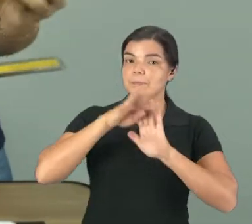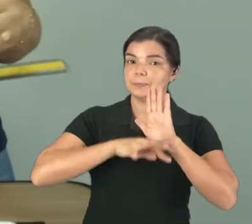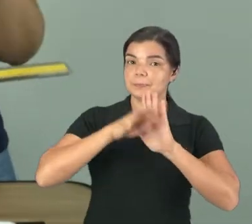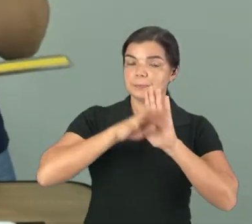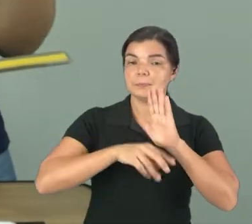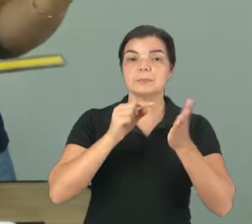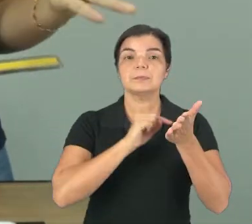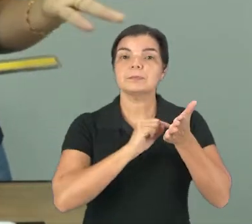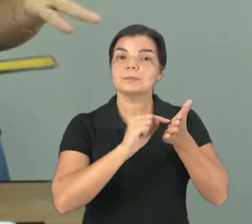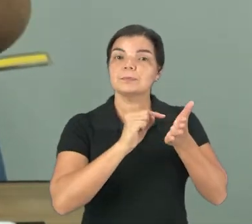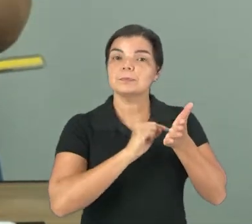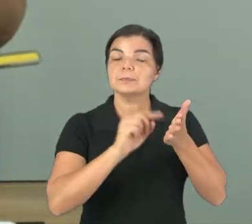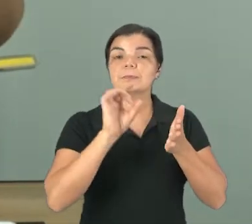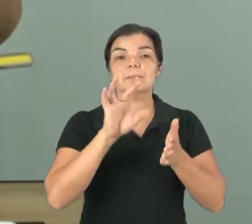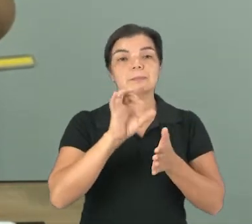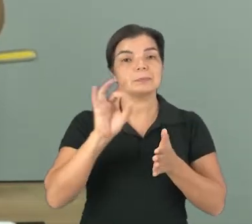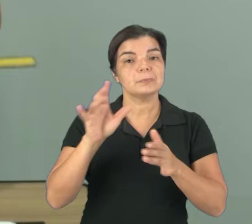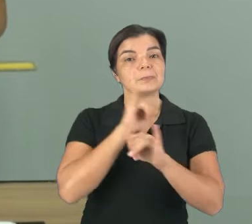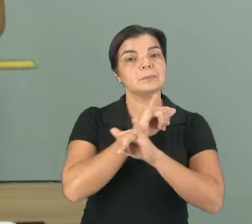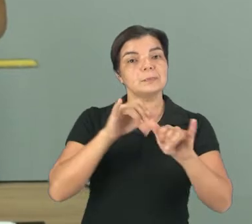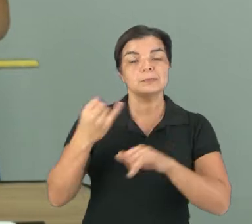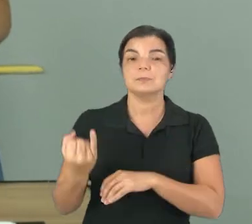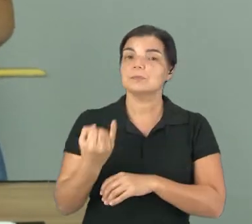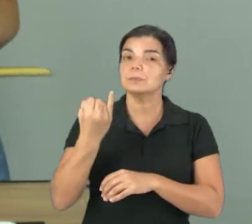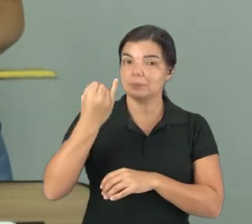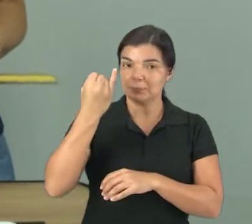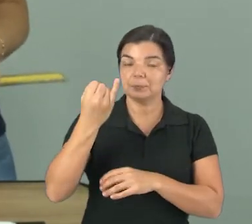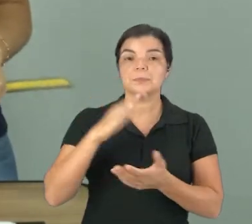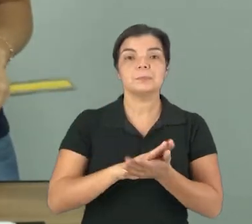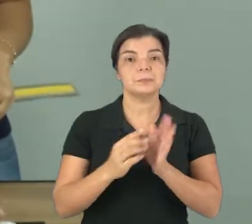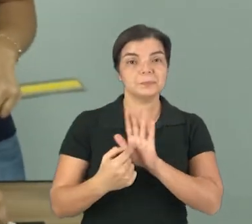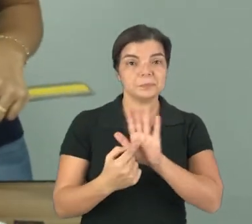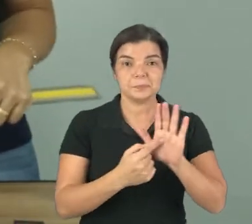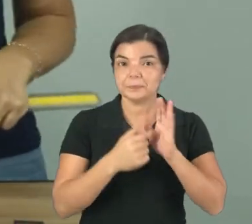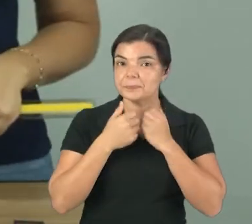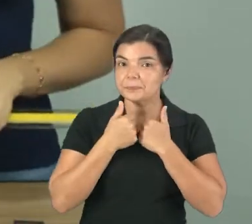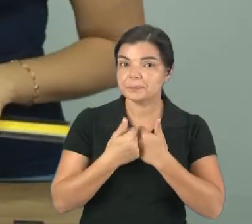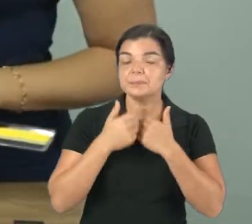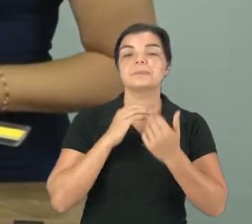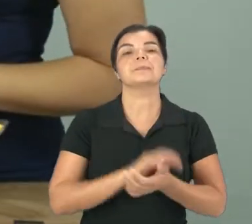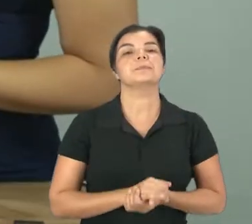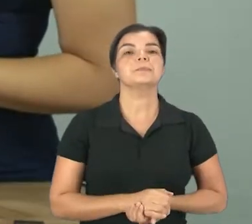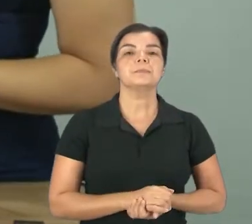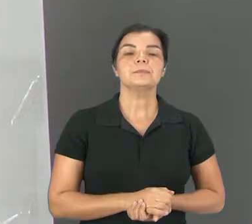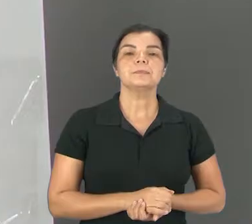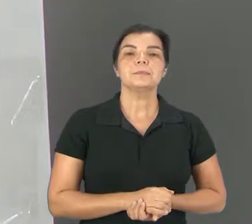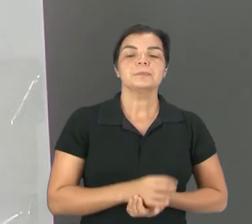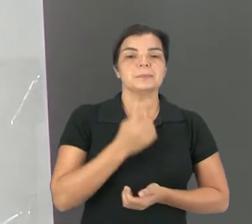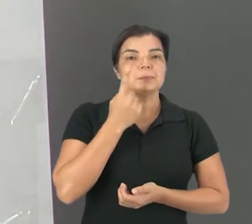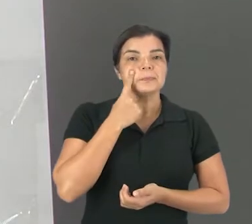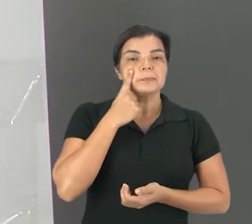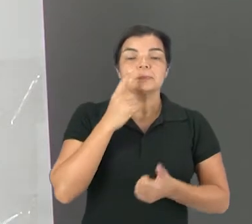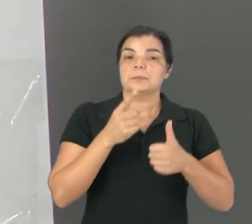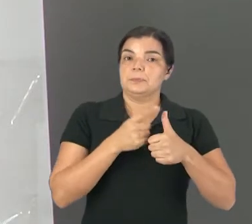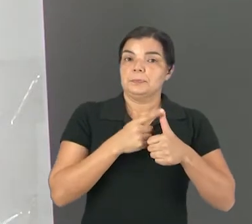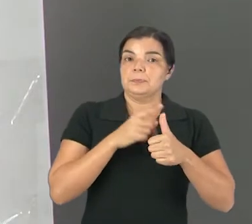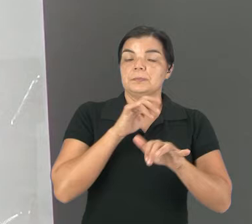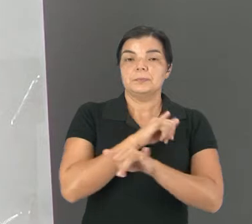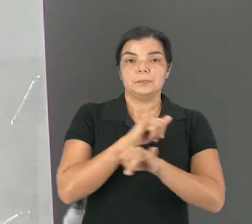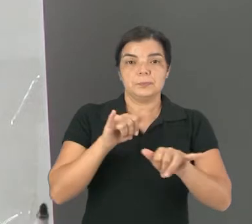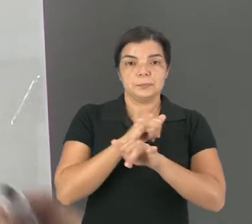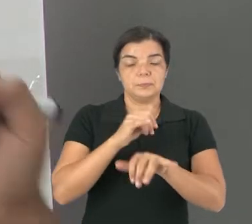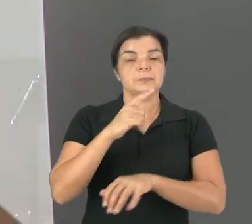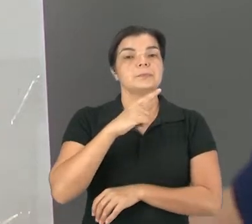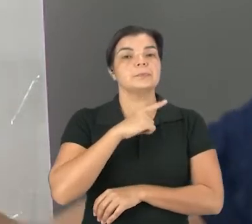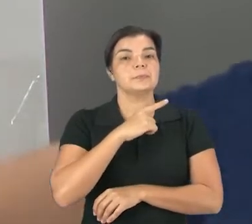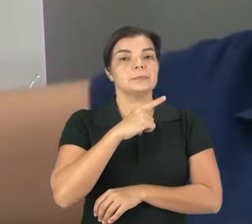vamos sublinhar cada informação importante que esse texto nos trouxe, tudo bem? Então vamos lá juntos. Olha só, primeira informação que